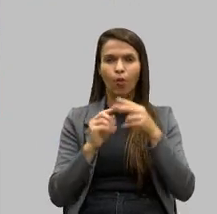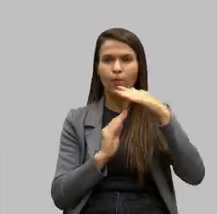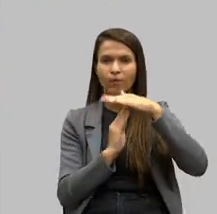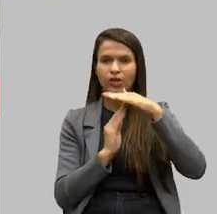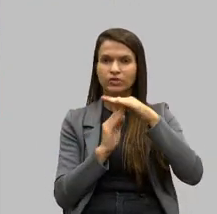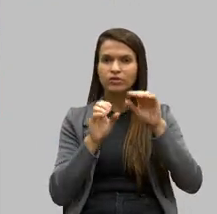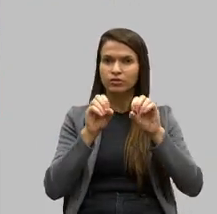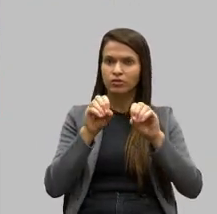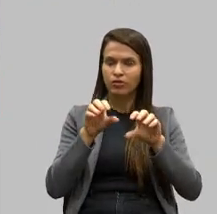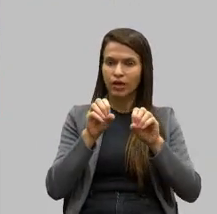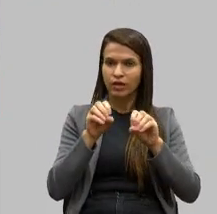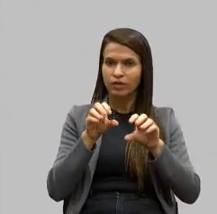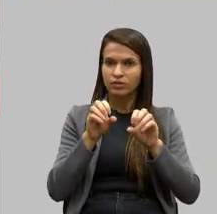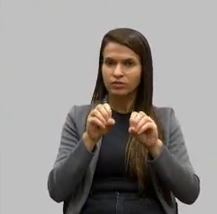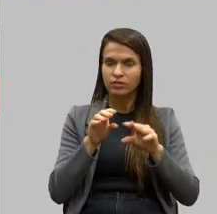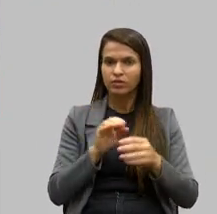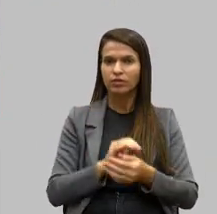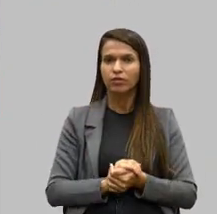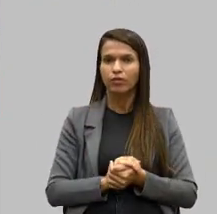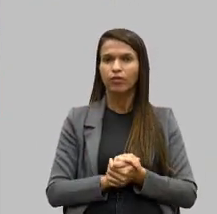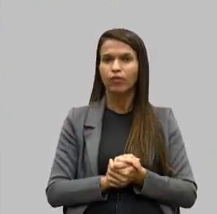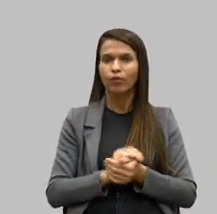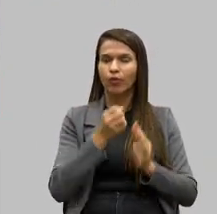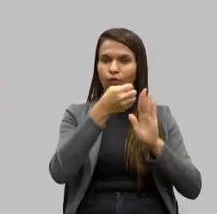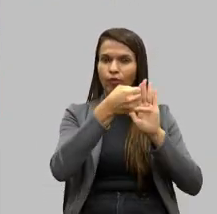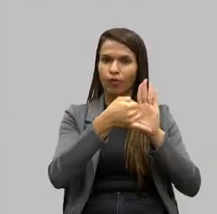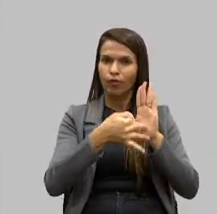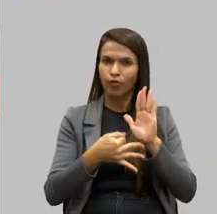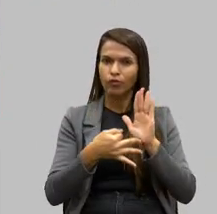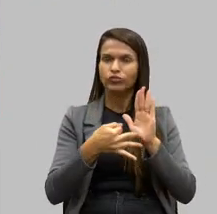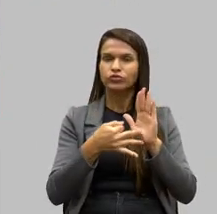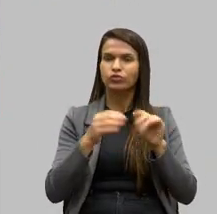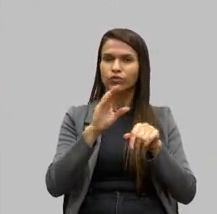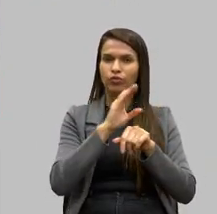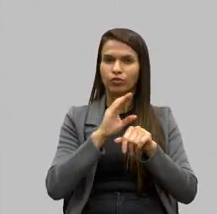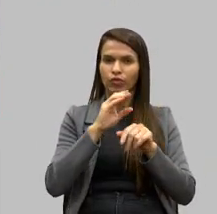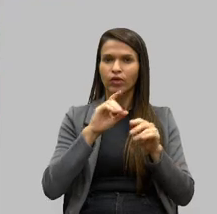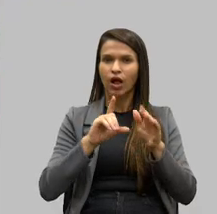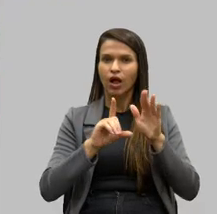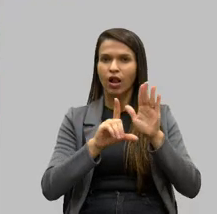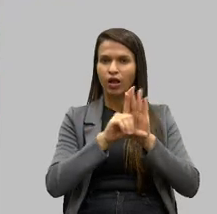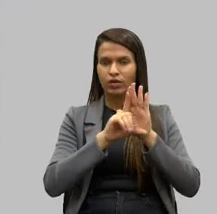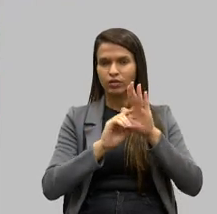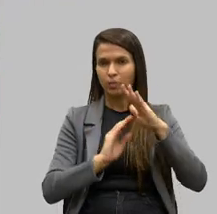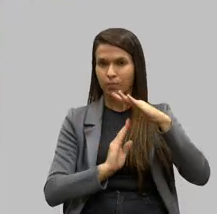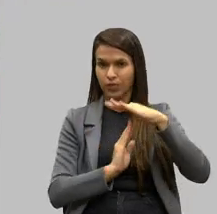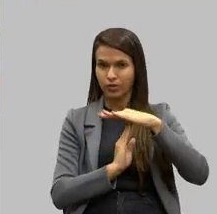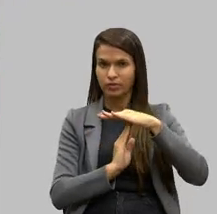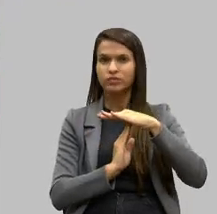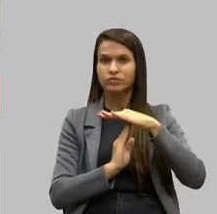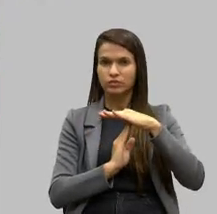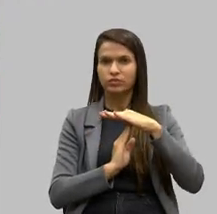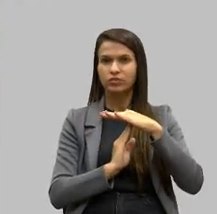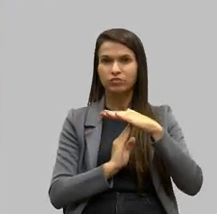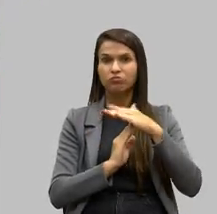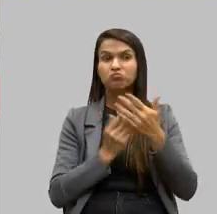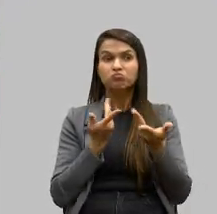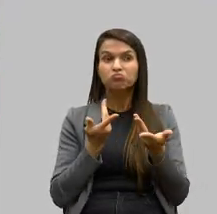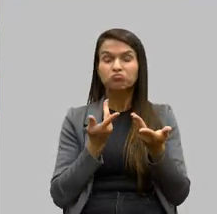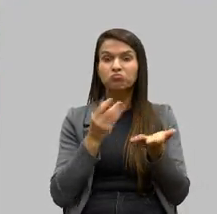com uma declaração de inconstitucionalidade da lei do piso, nós estamos sem lei.